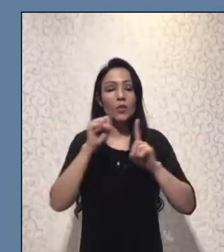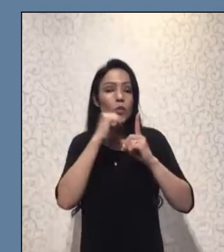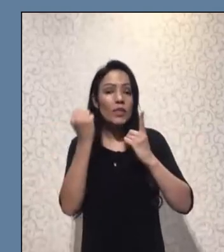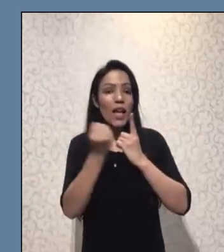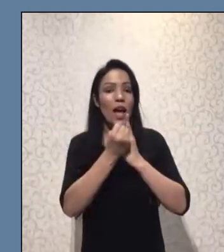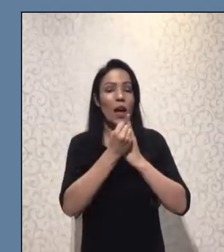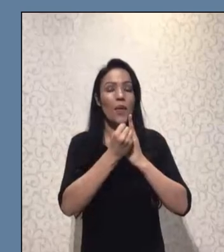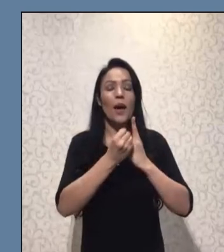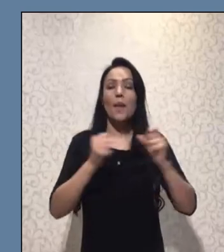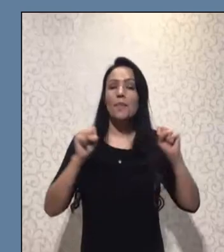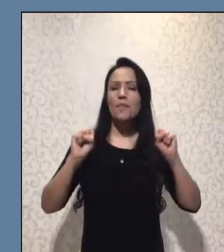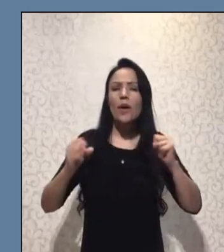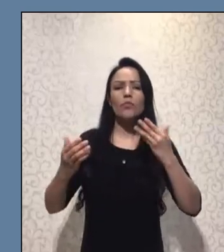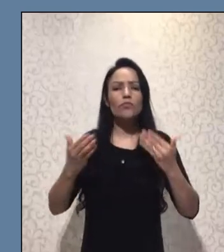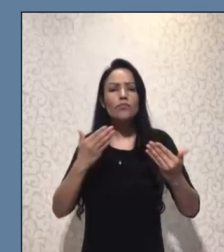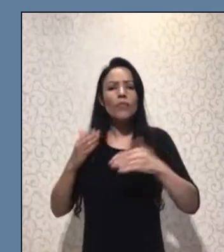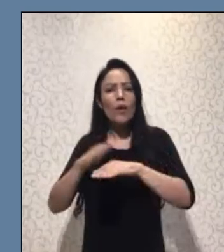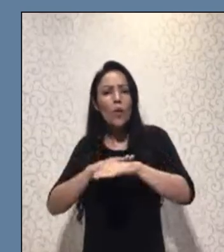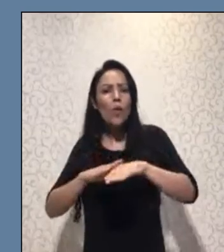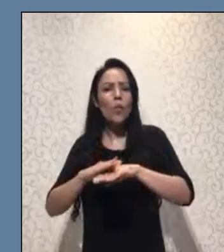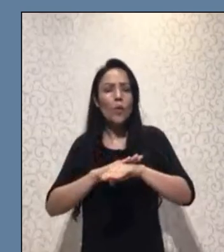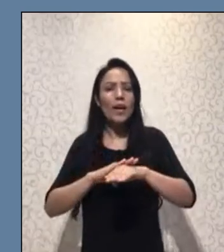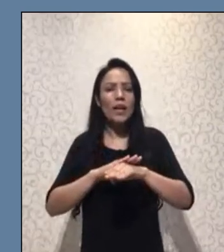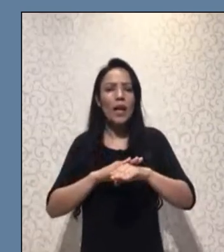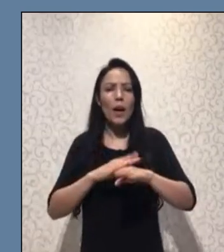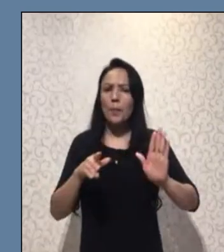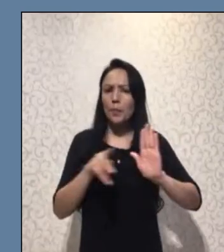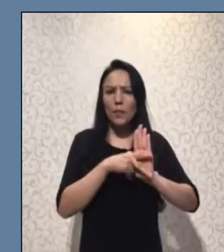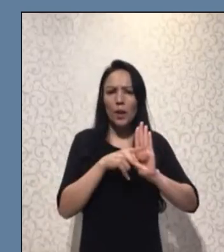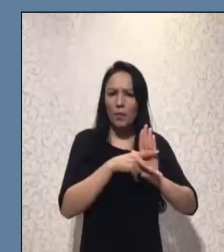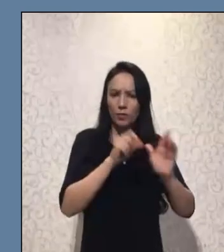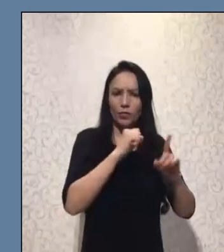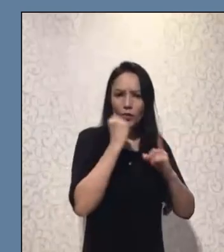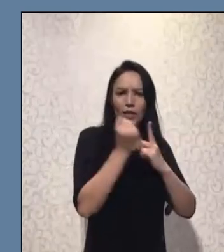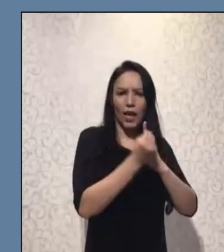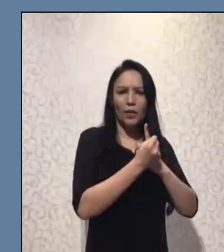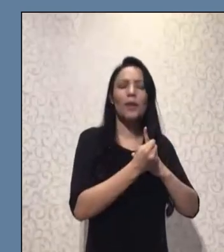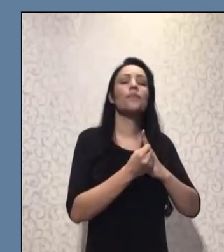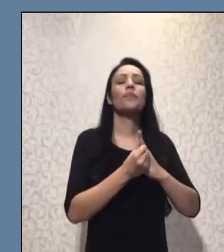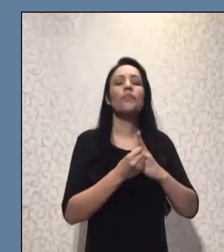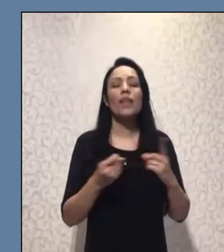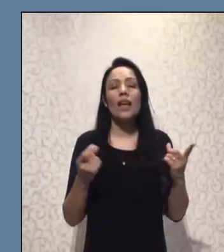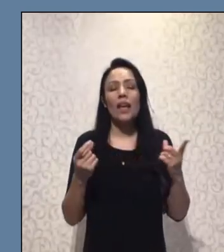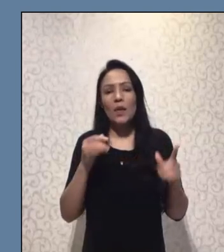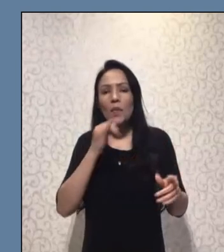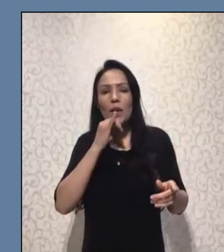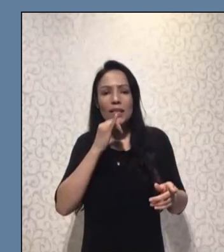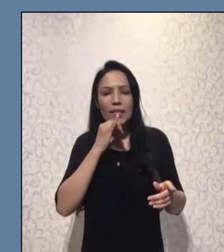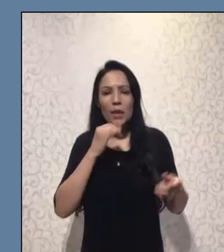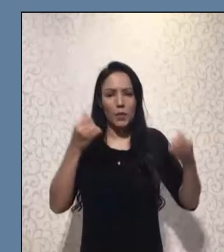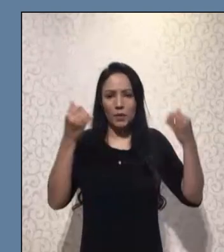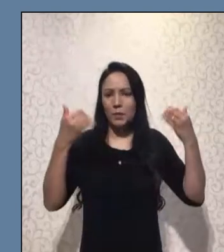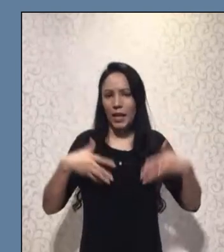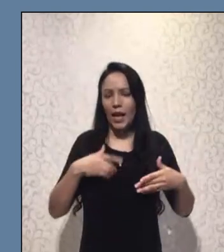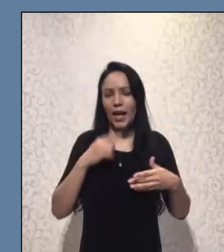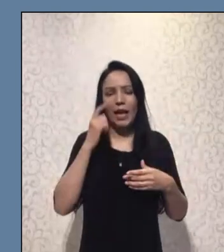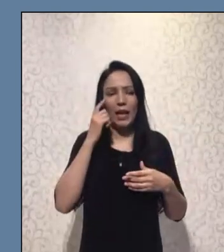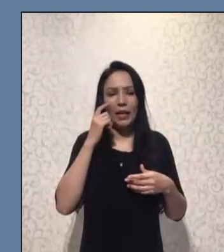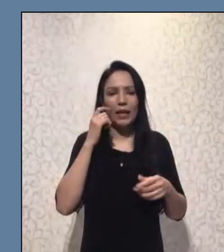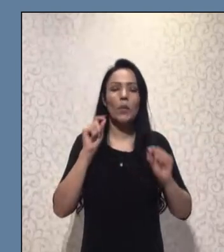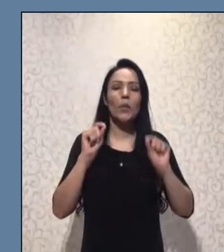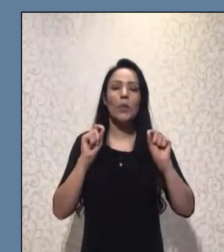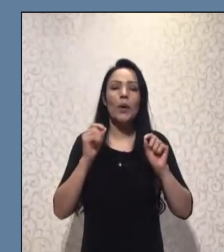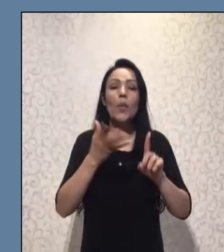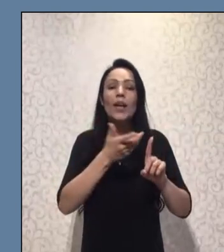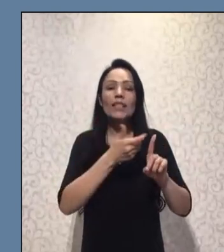lá ligado à questão da sociologia da arte, para lembrar que a questão, por exemplo, o exemplo que eu posso dar para vocês, do artista